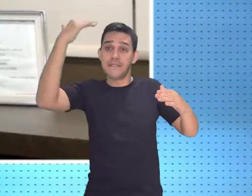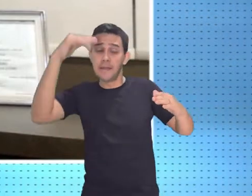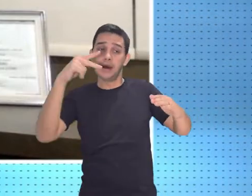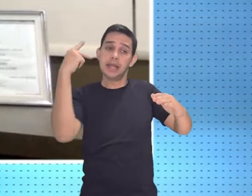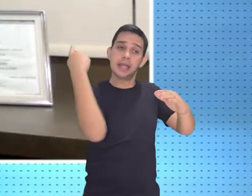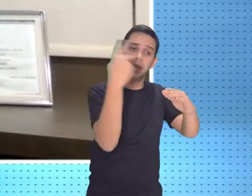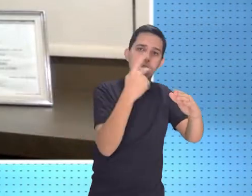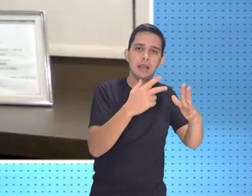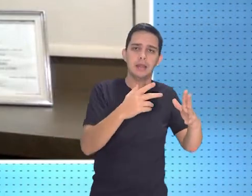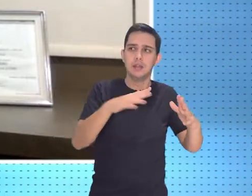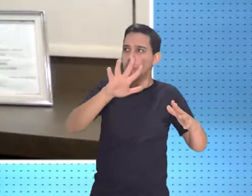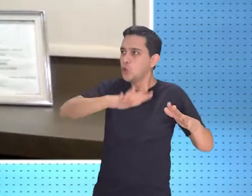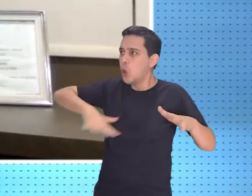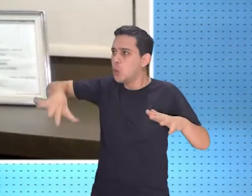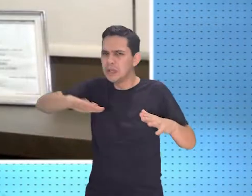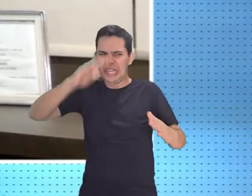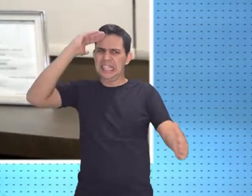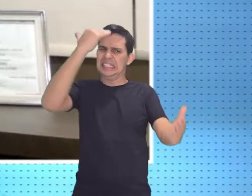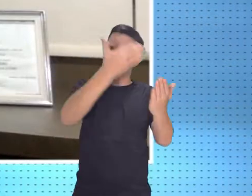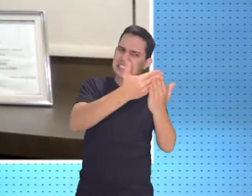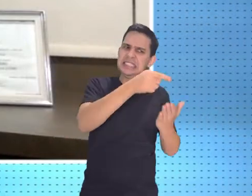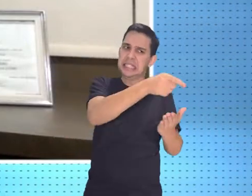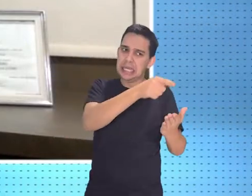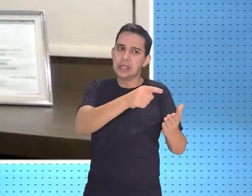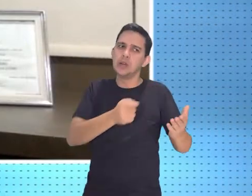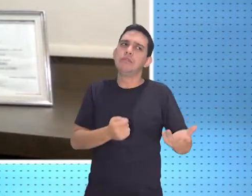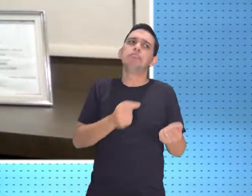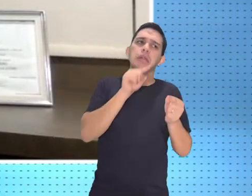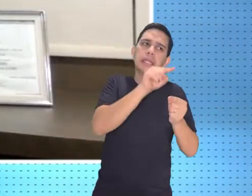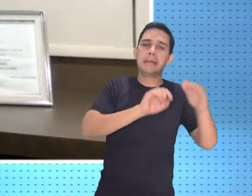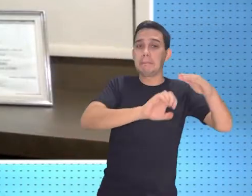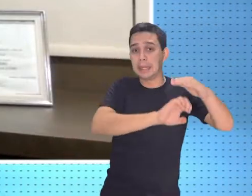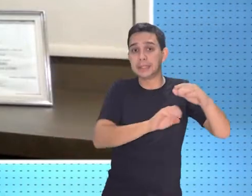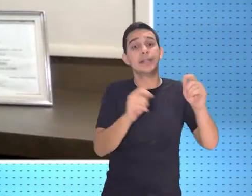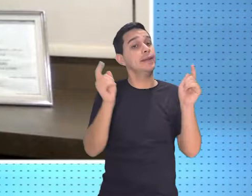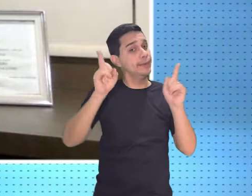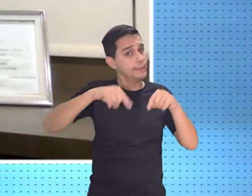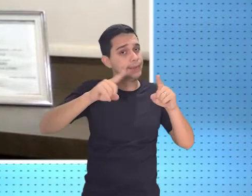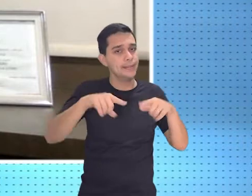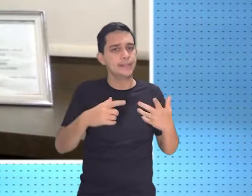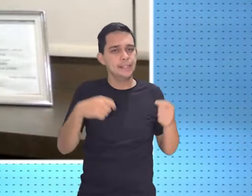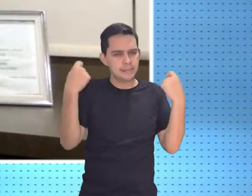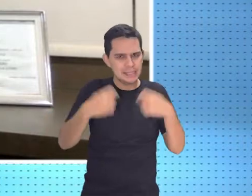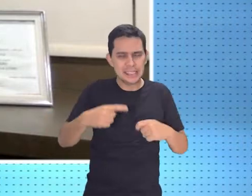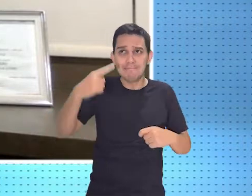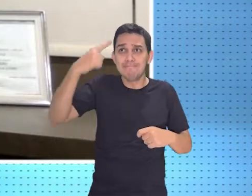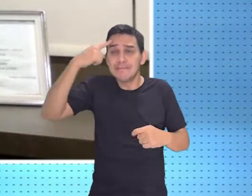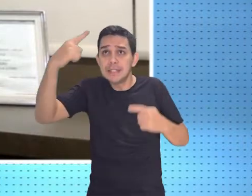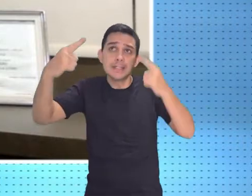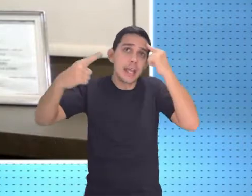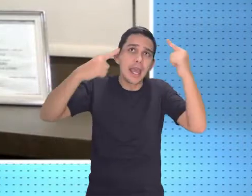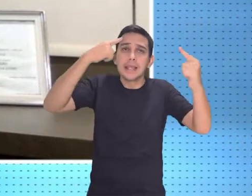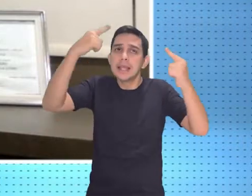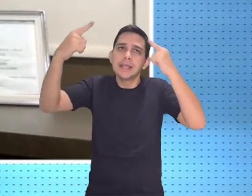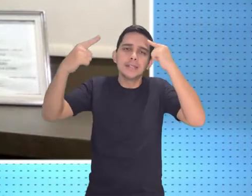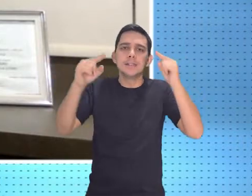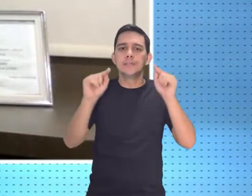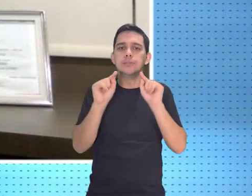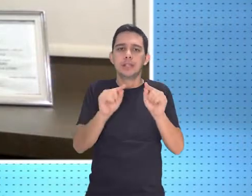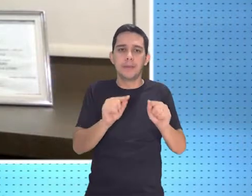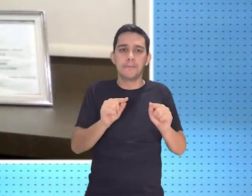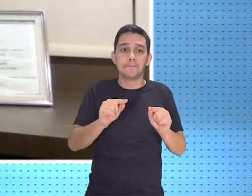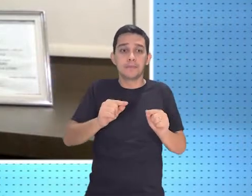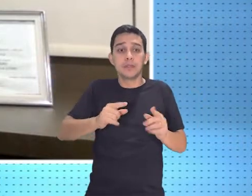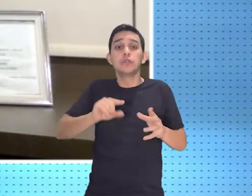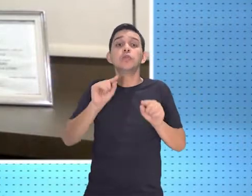à sua credibilidade perante terceiros. Nós sempre temos que ter essa ideia do